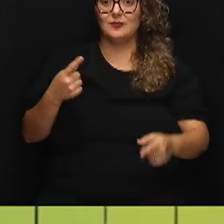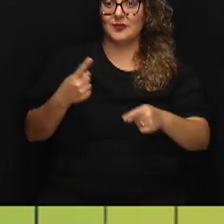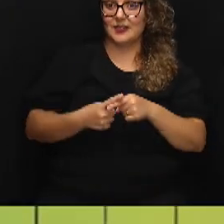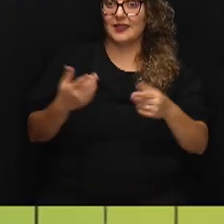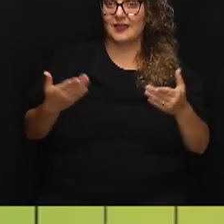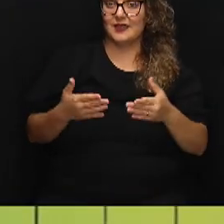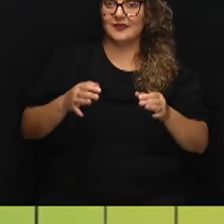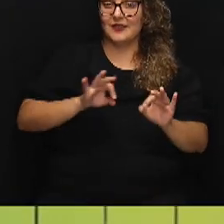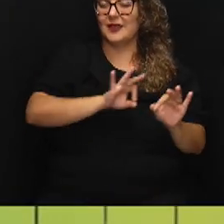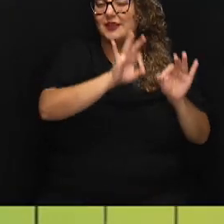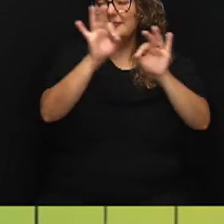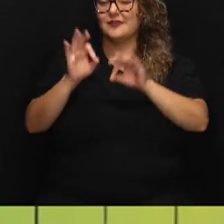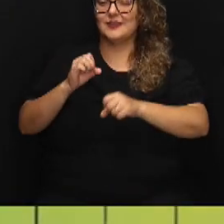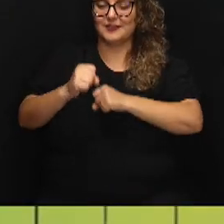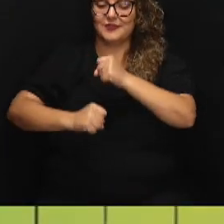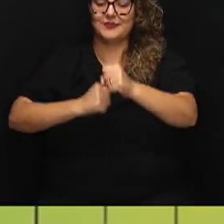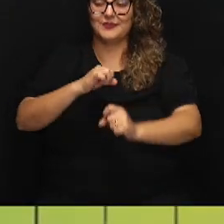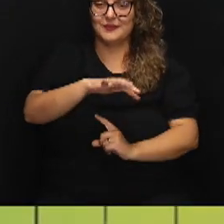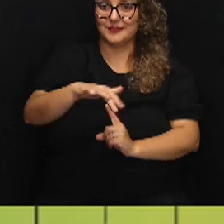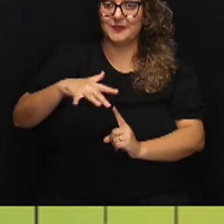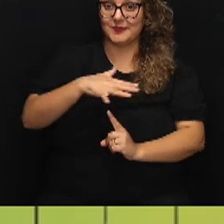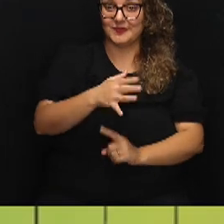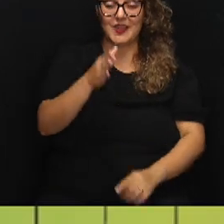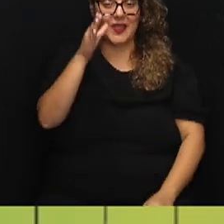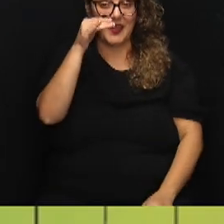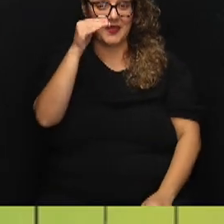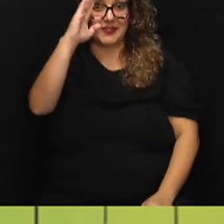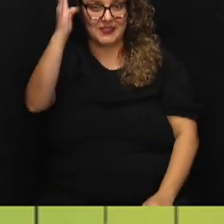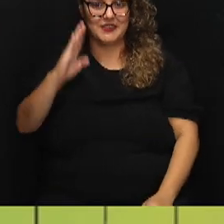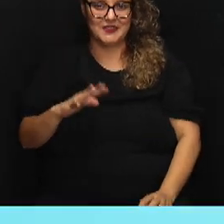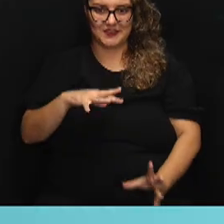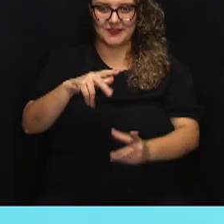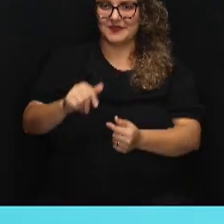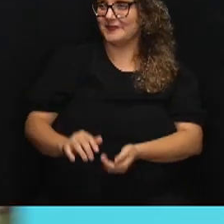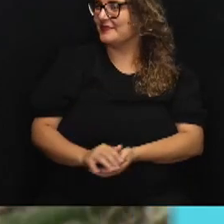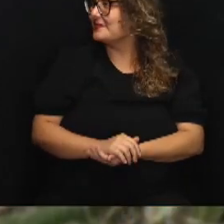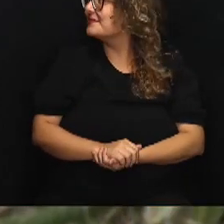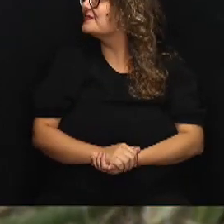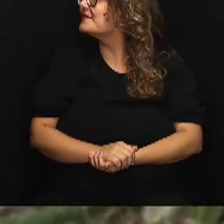hora daquele giro ambiental pelas curiosidades do Brasil e do mundo.